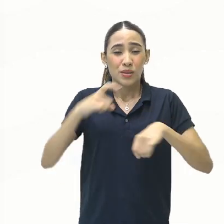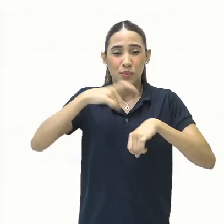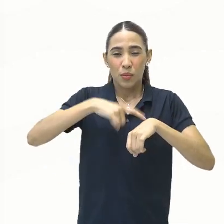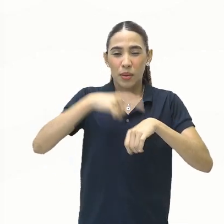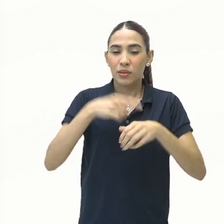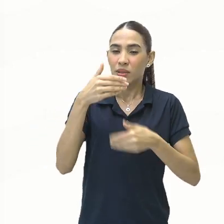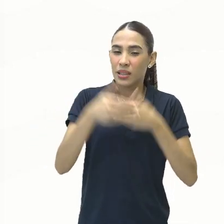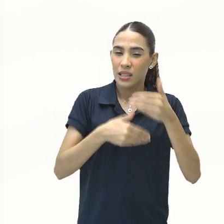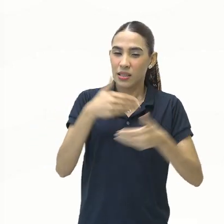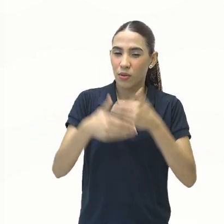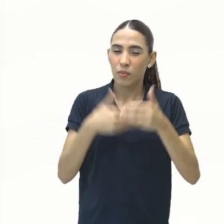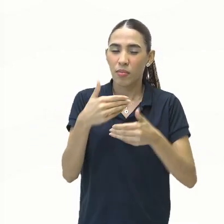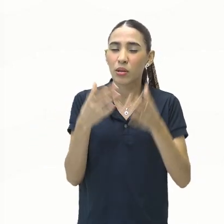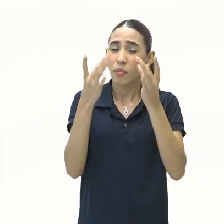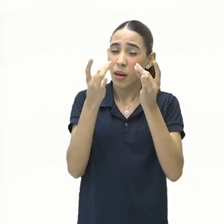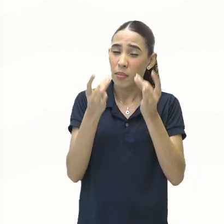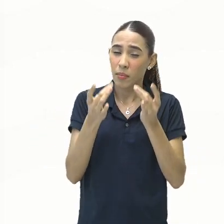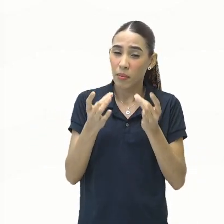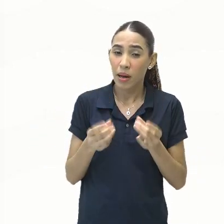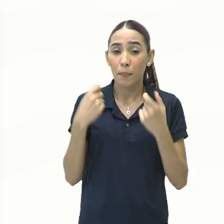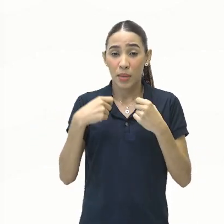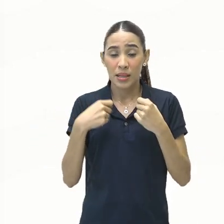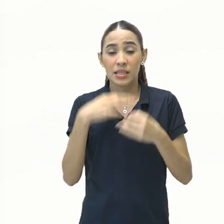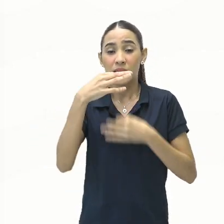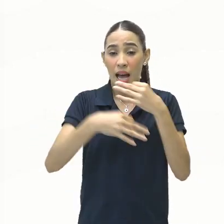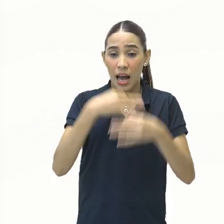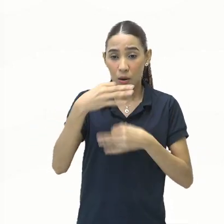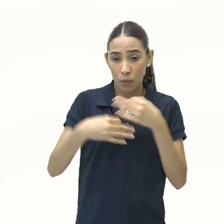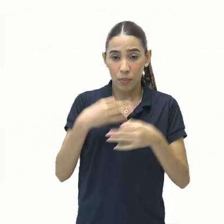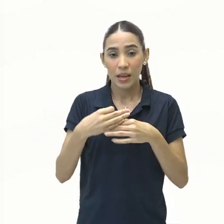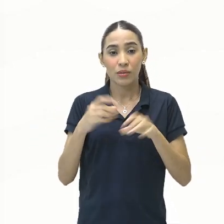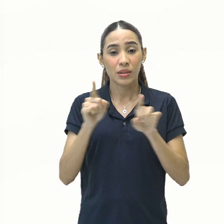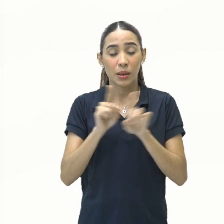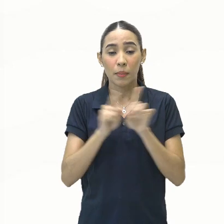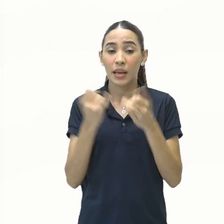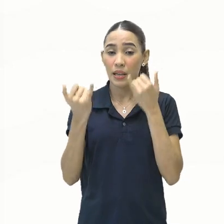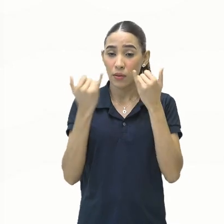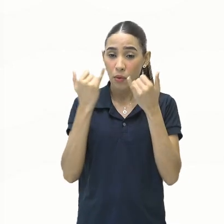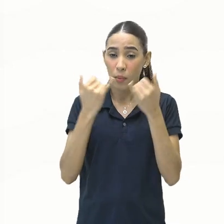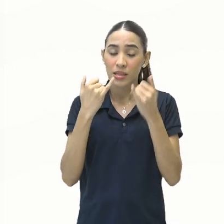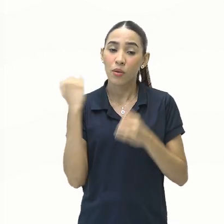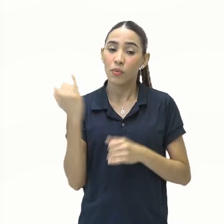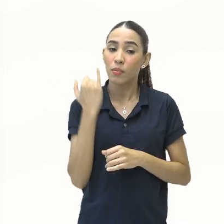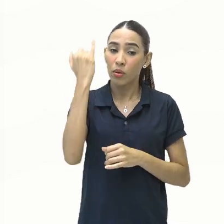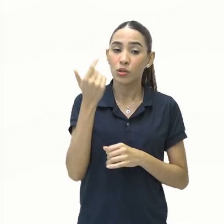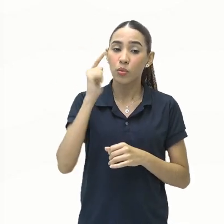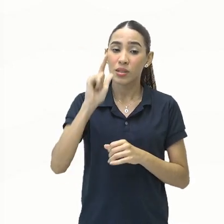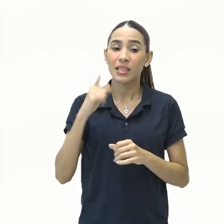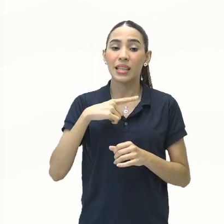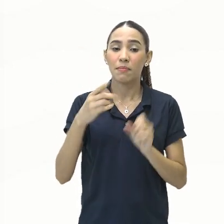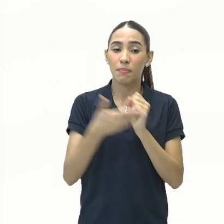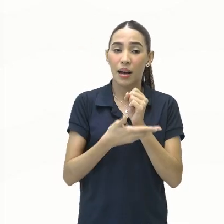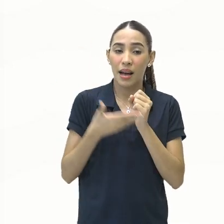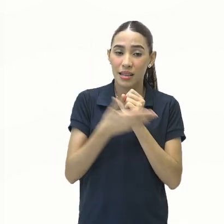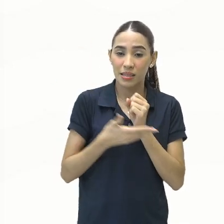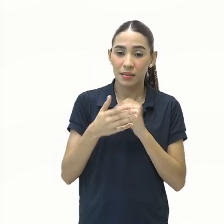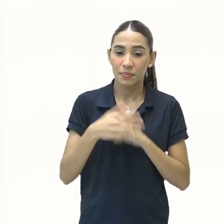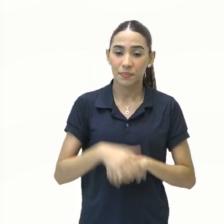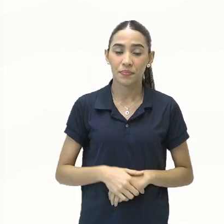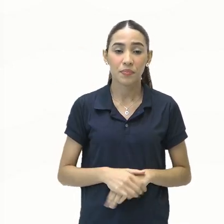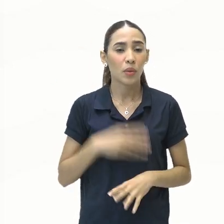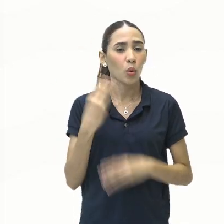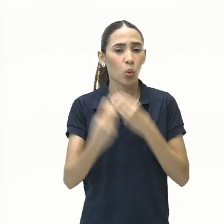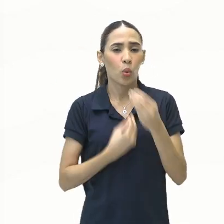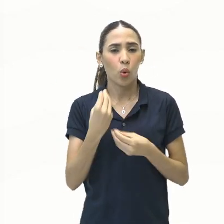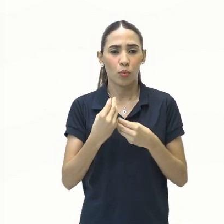desenvolvimento é que eu tenho que apresentar argumentos e as informações relevantes para sustentar. Tá bom? E aí, como é que eu vou